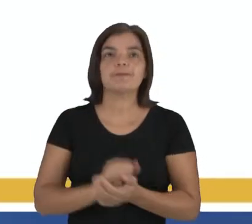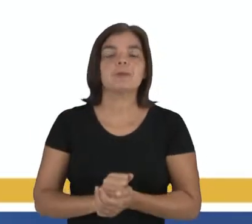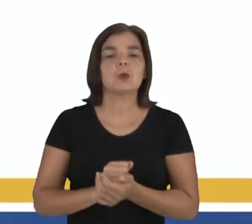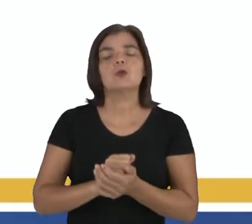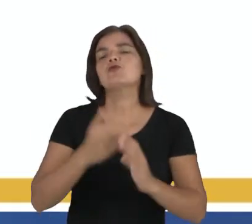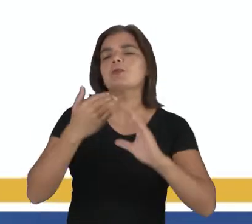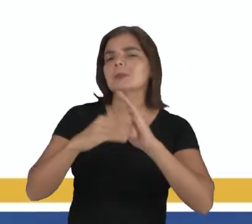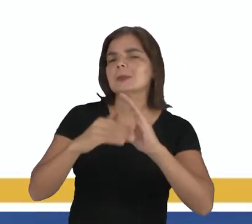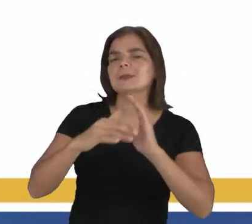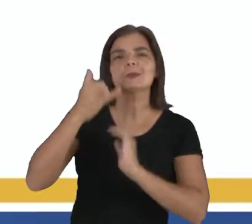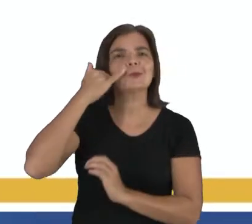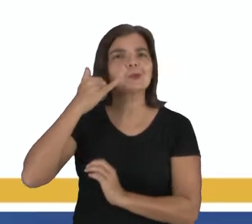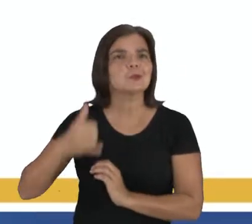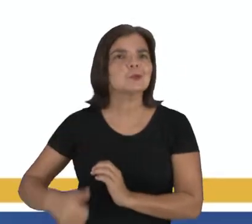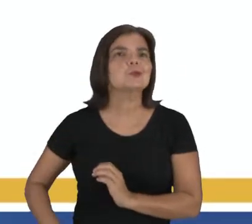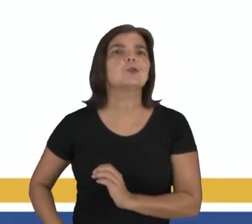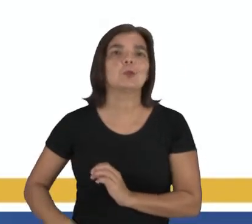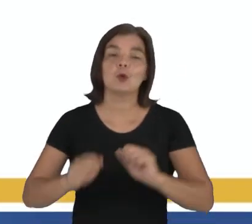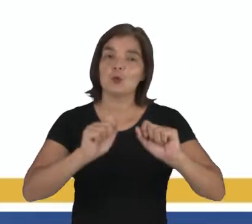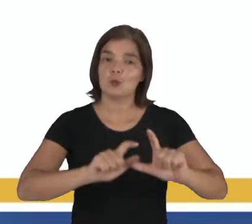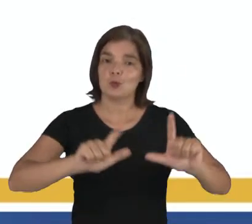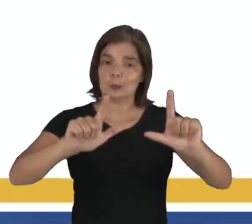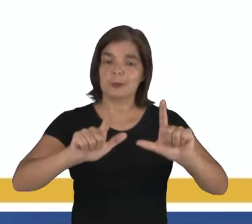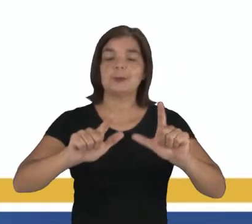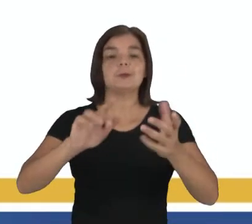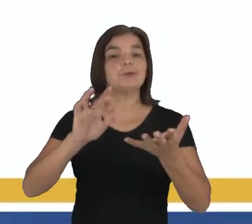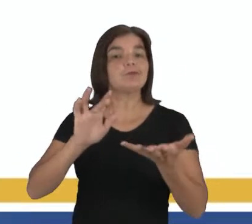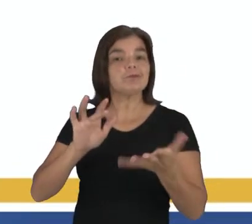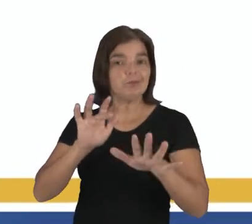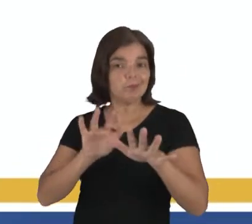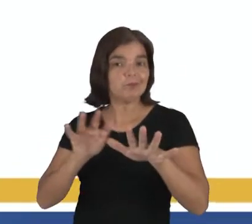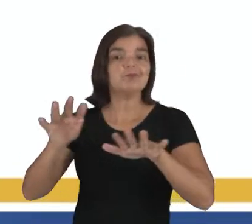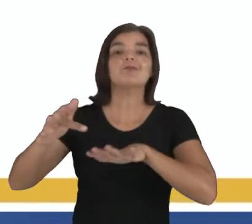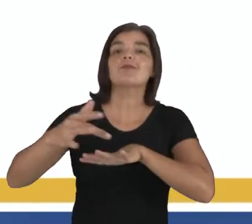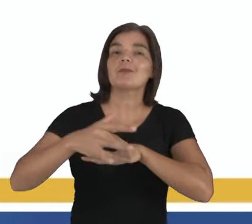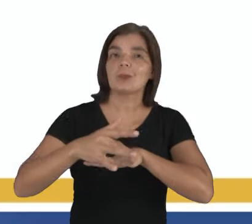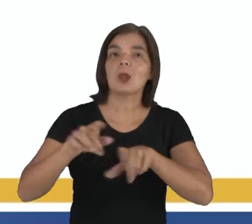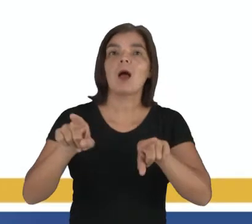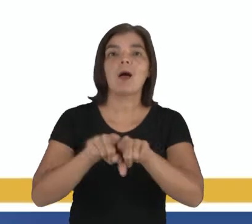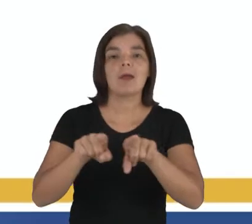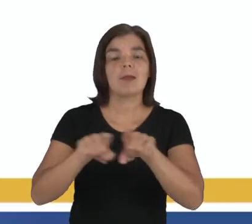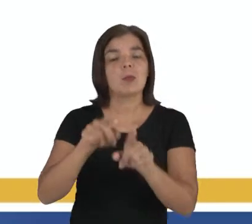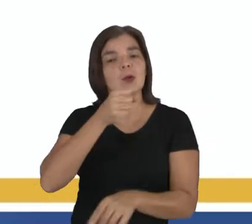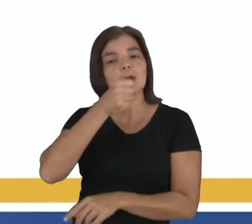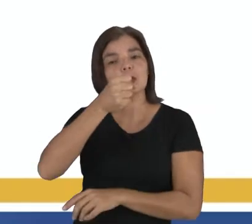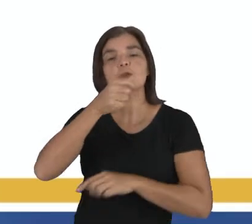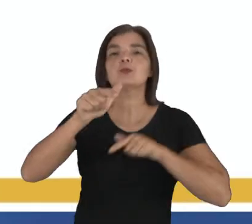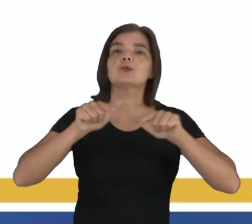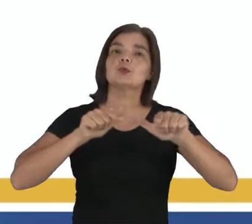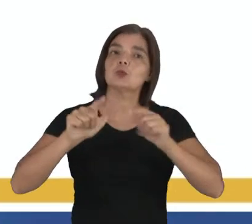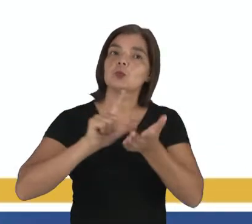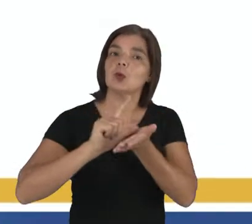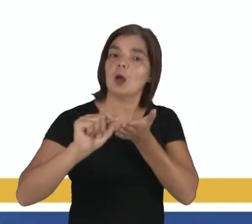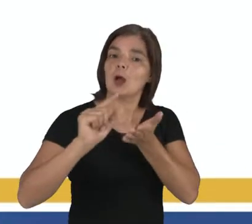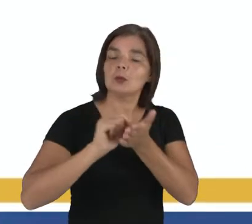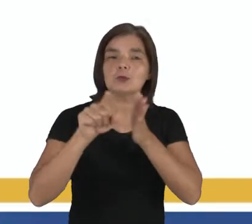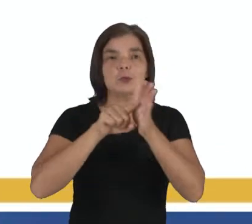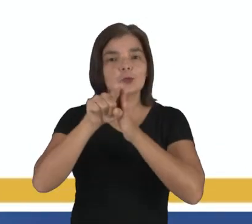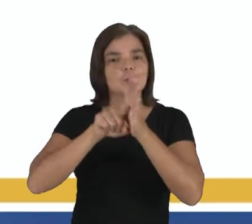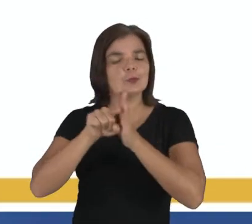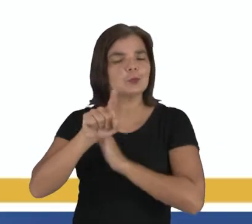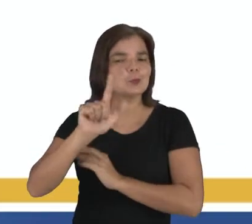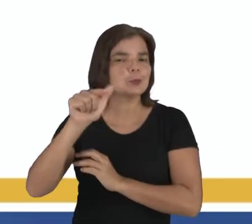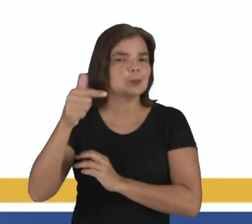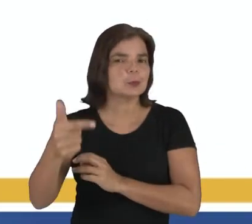mensagens telefônicas e posts em redes sociais, até entrevistas de emprego, artigos científicos